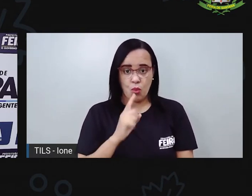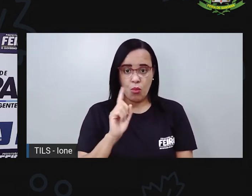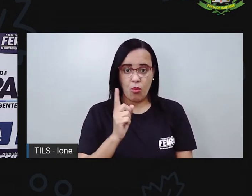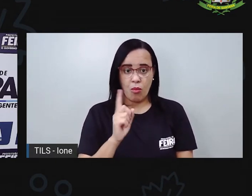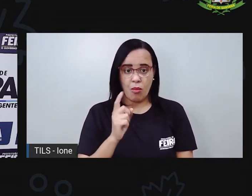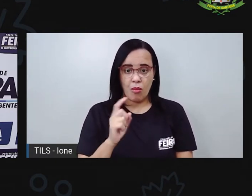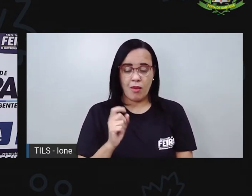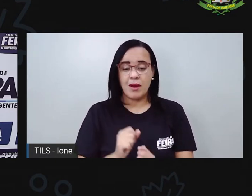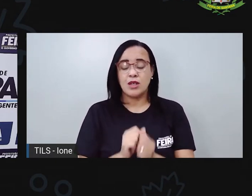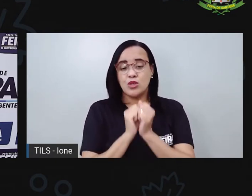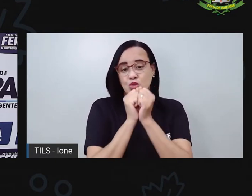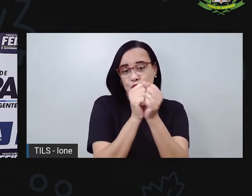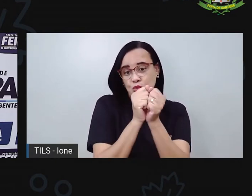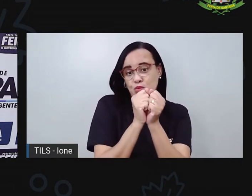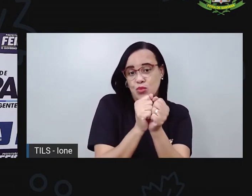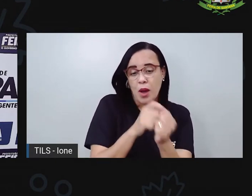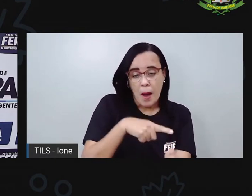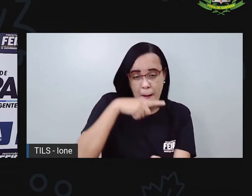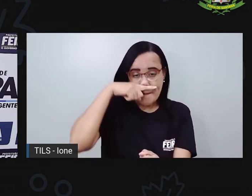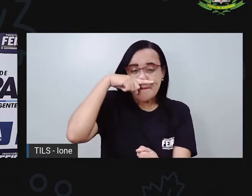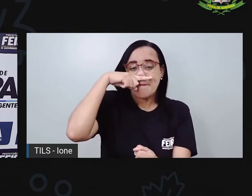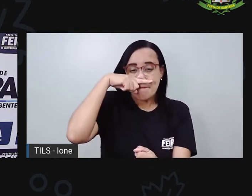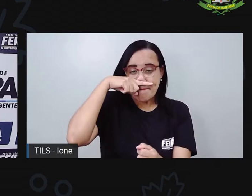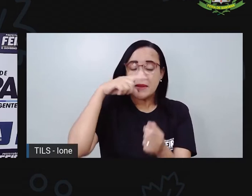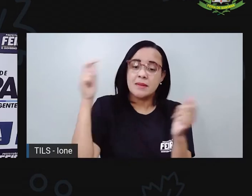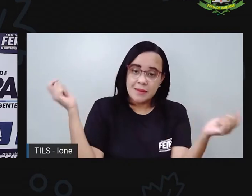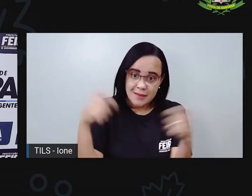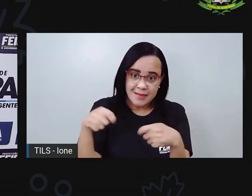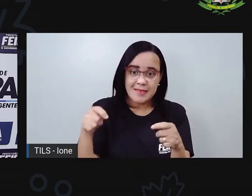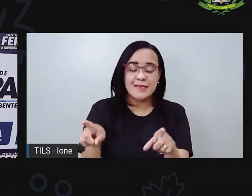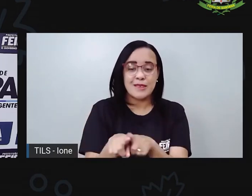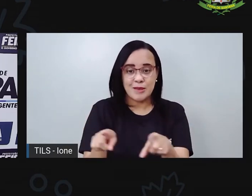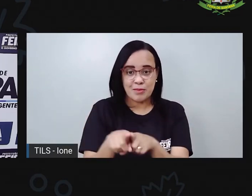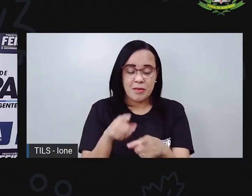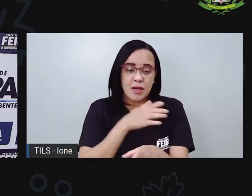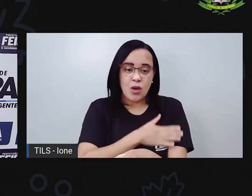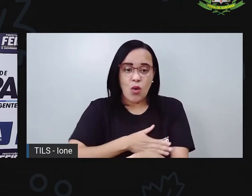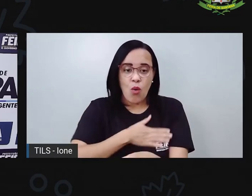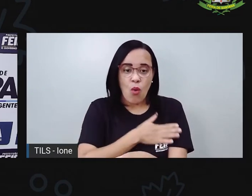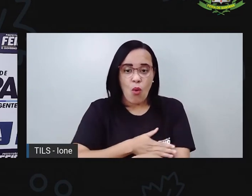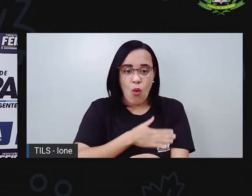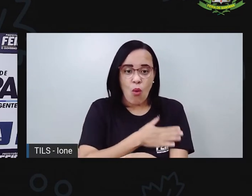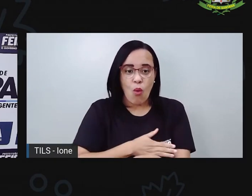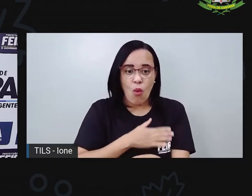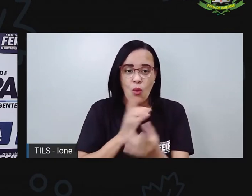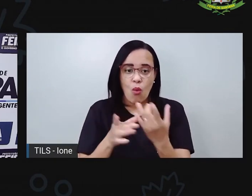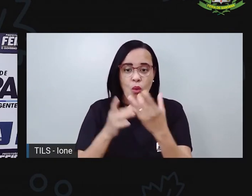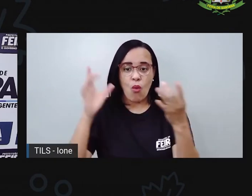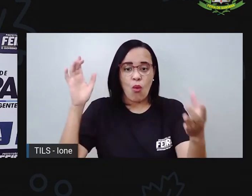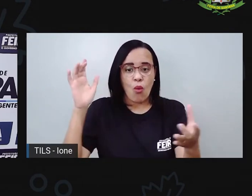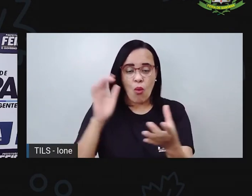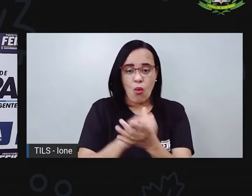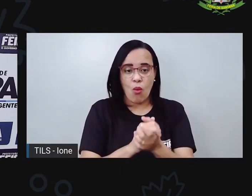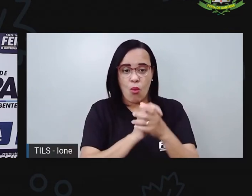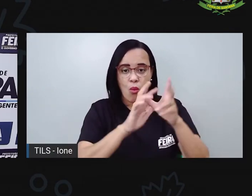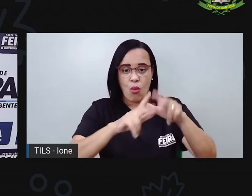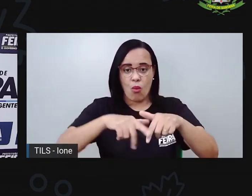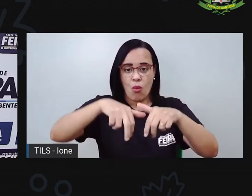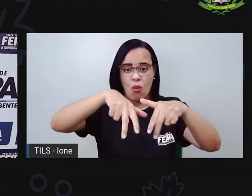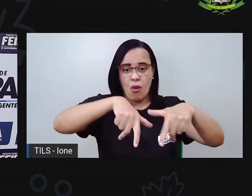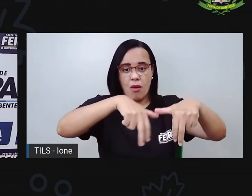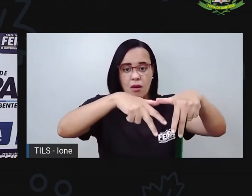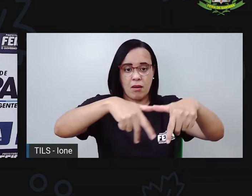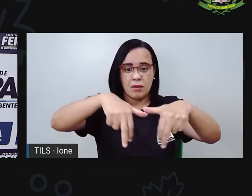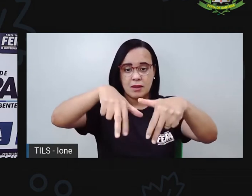bem ligadinhas uns com os outros e eles gostam gente de nada de caminhar então eles